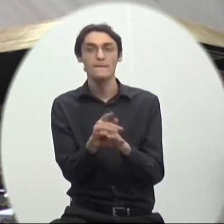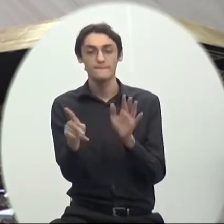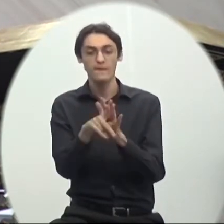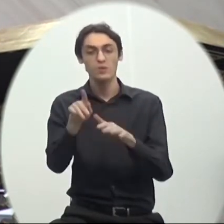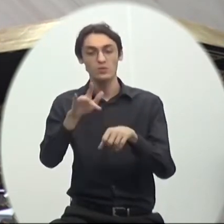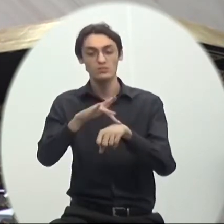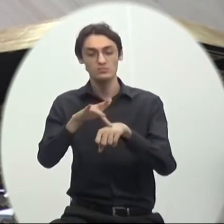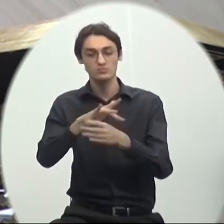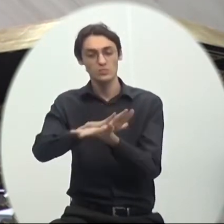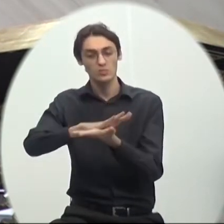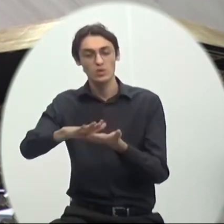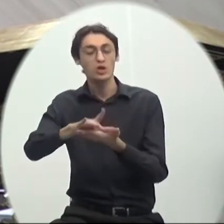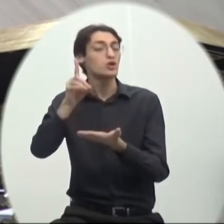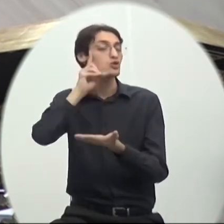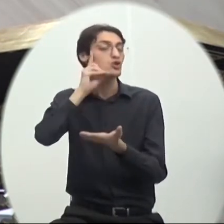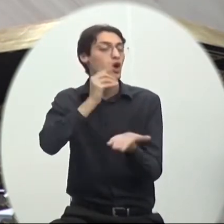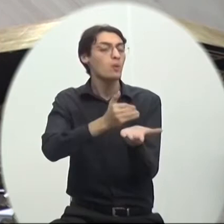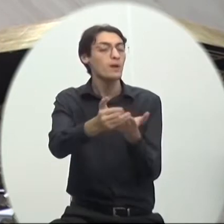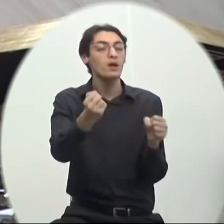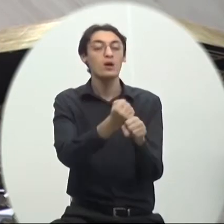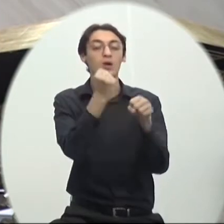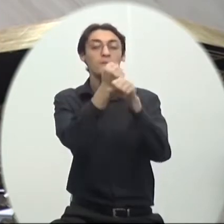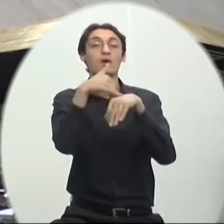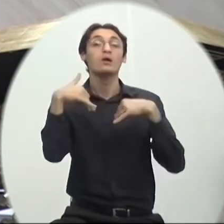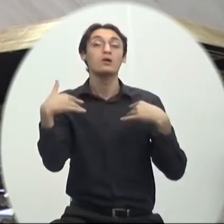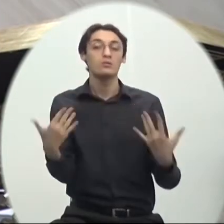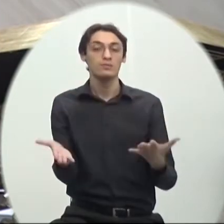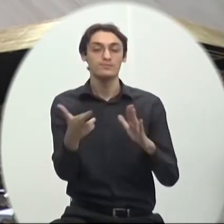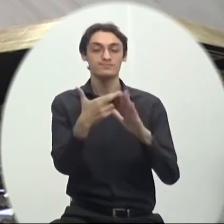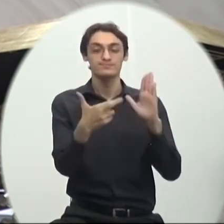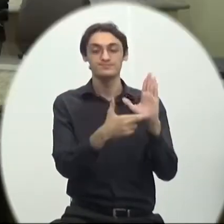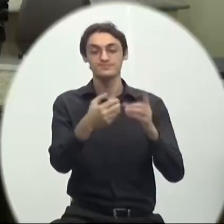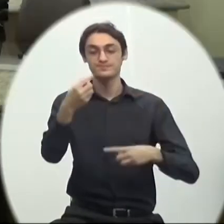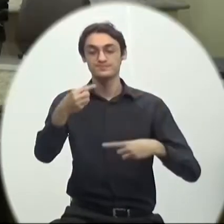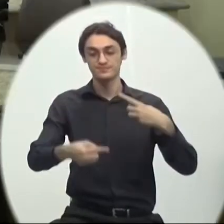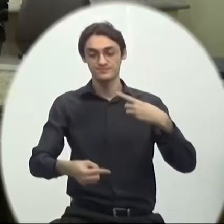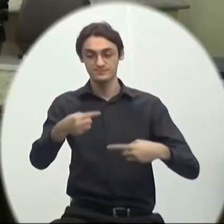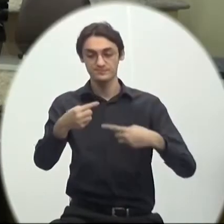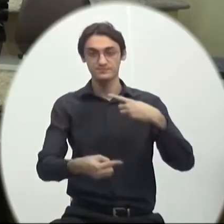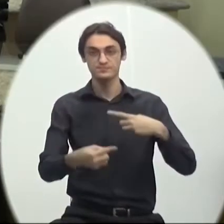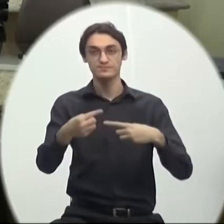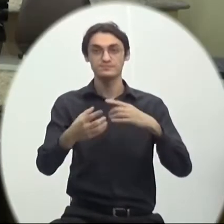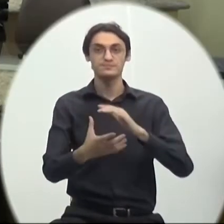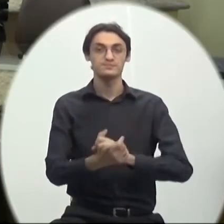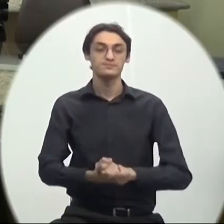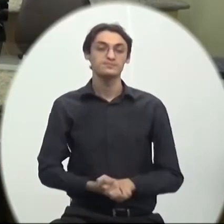o prazo para início das obras? O requerimento está em discussão.